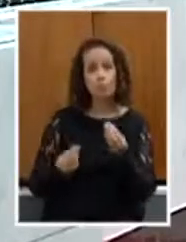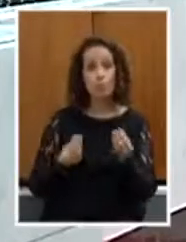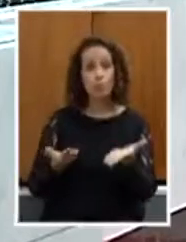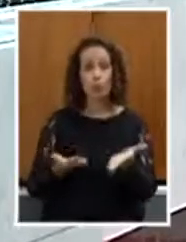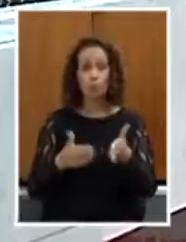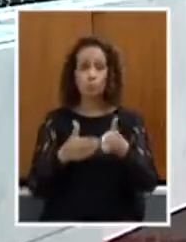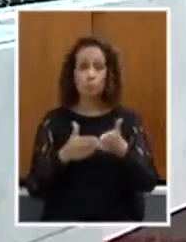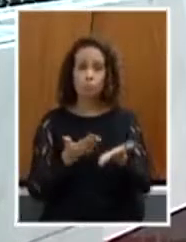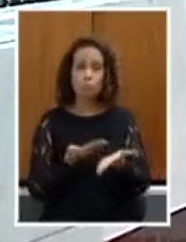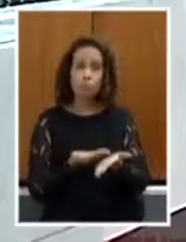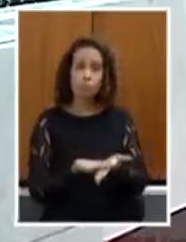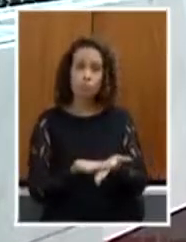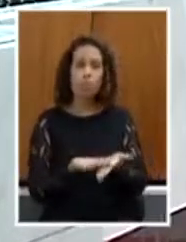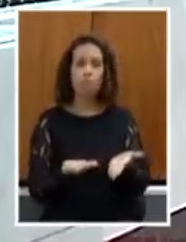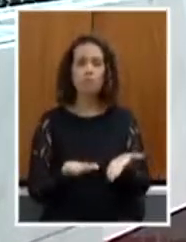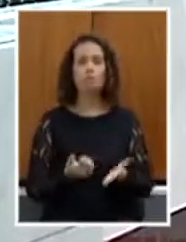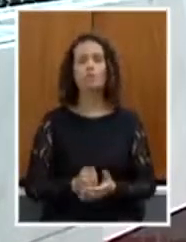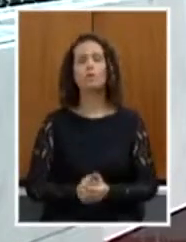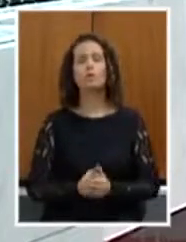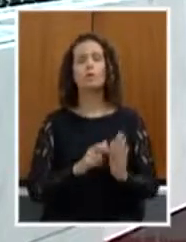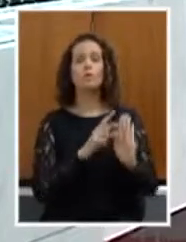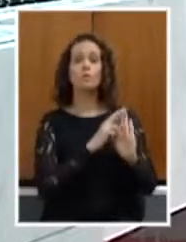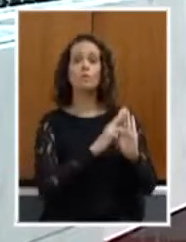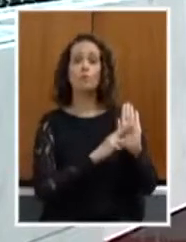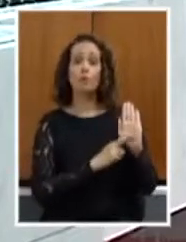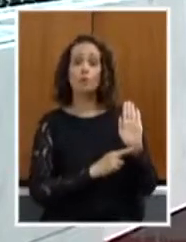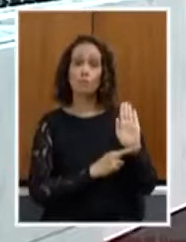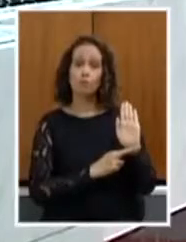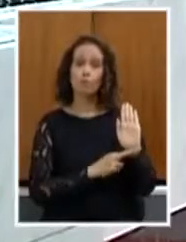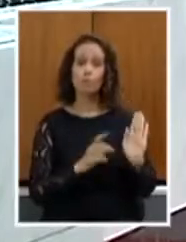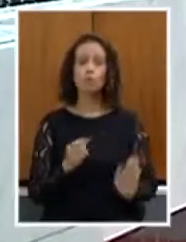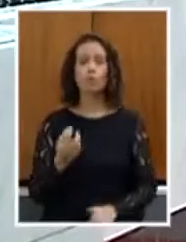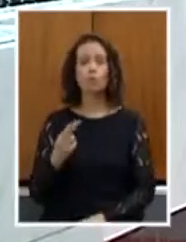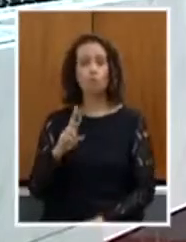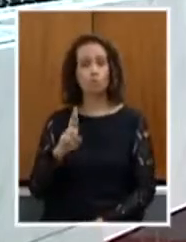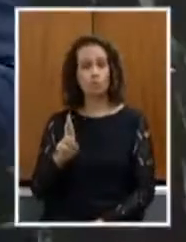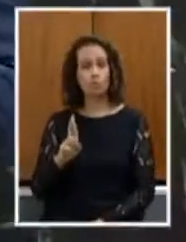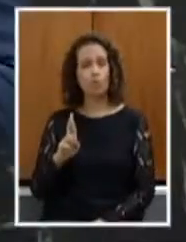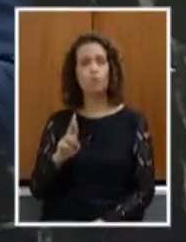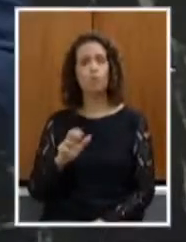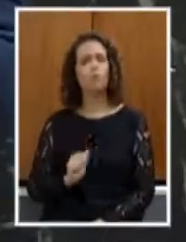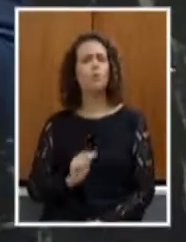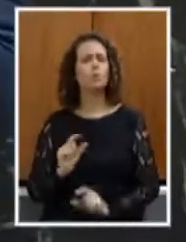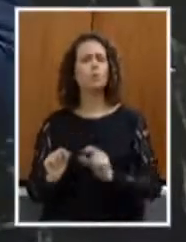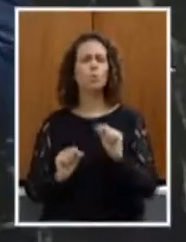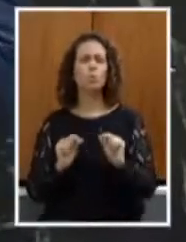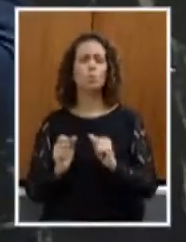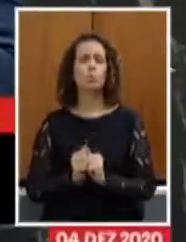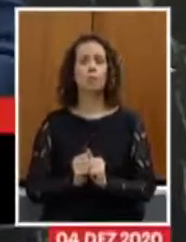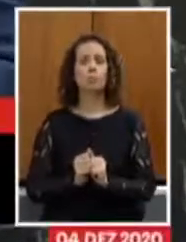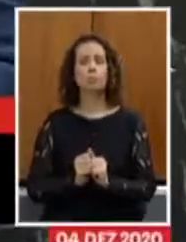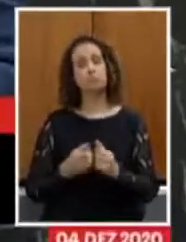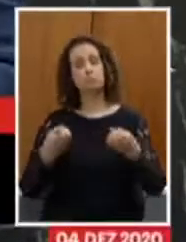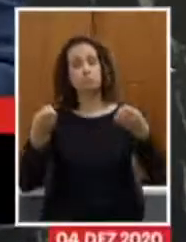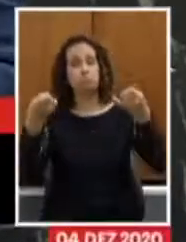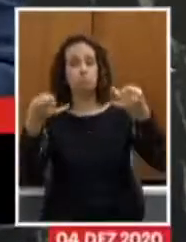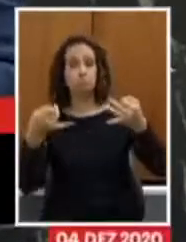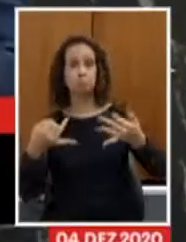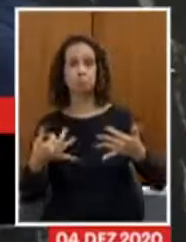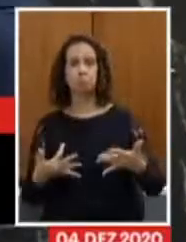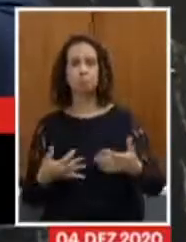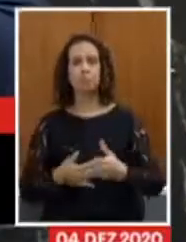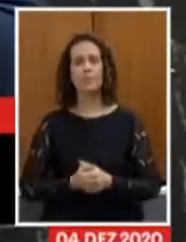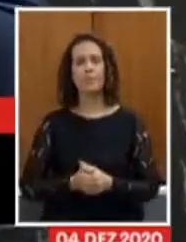do relator, doutor Eli Tarquínio, com a seguinte justificativa.